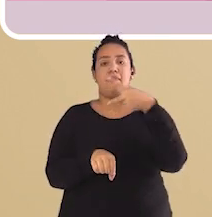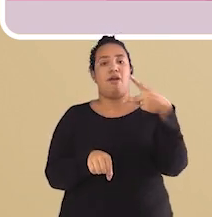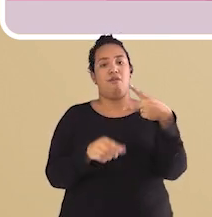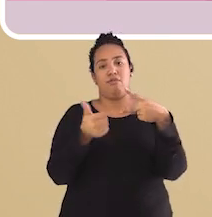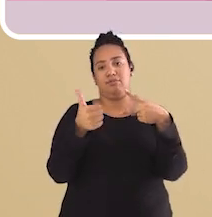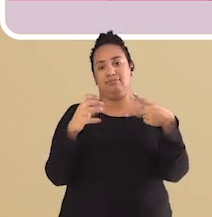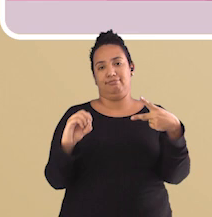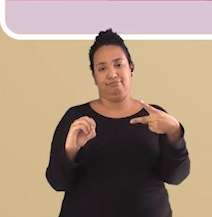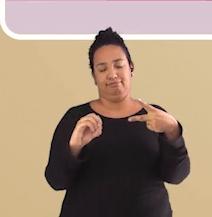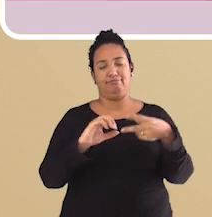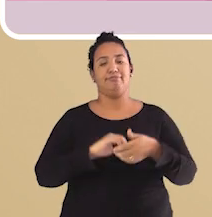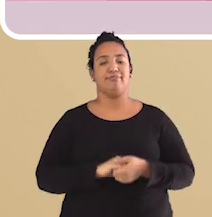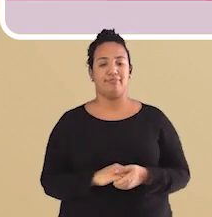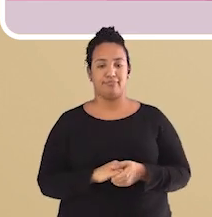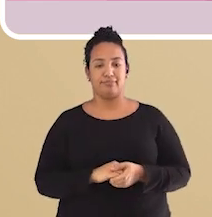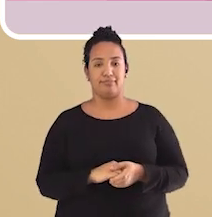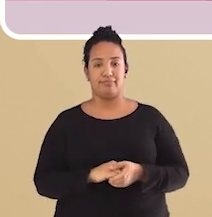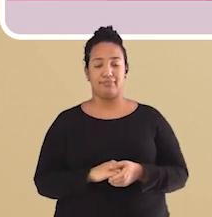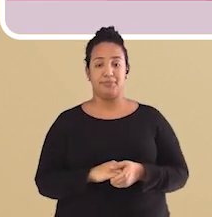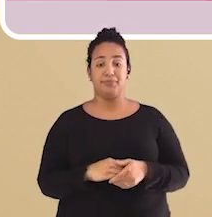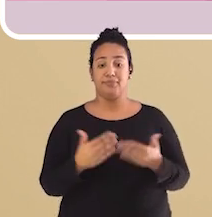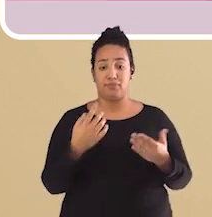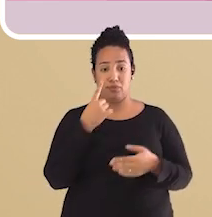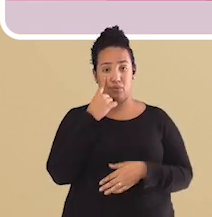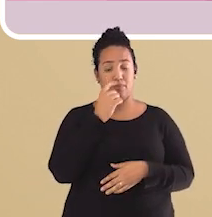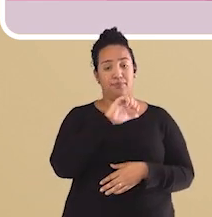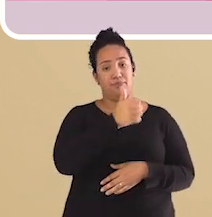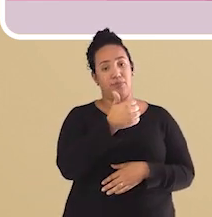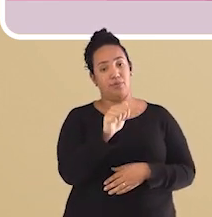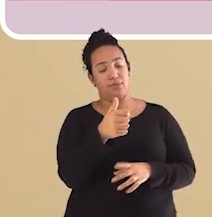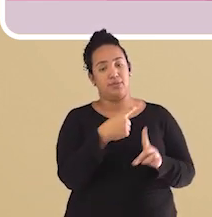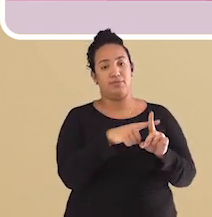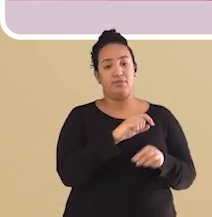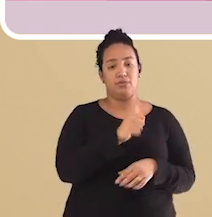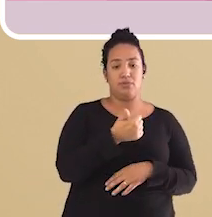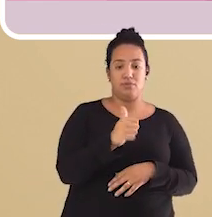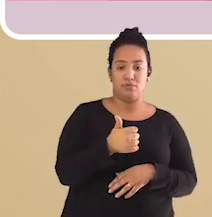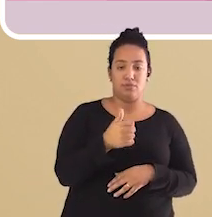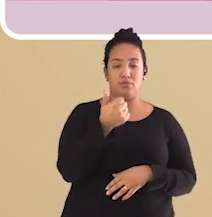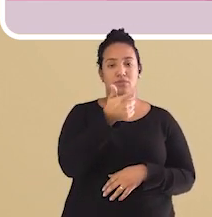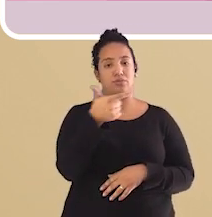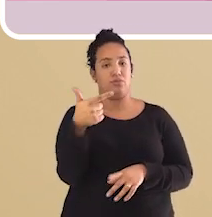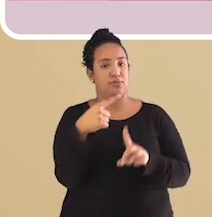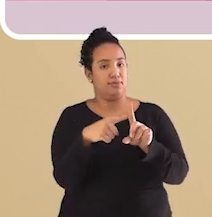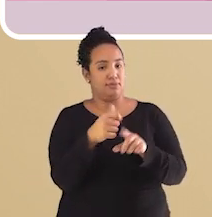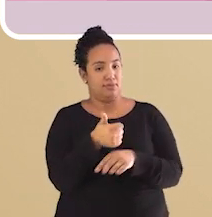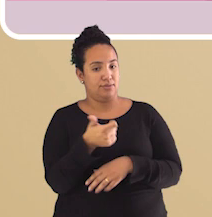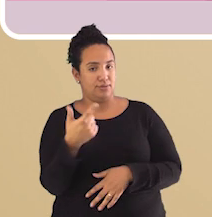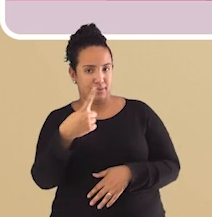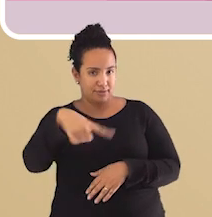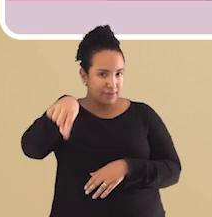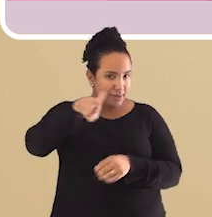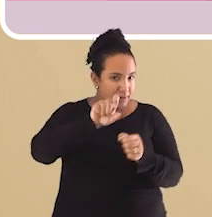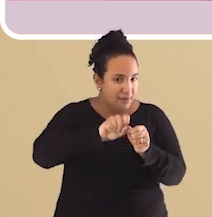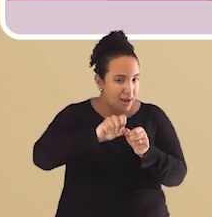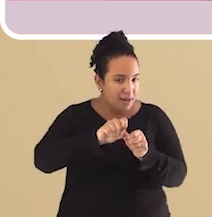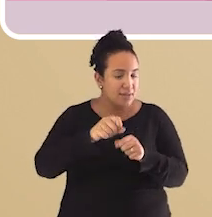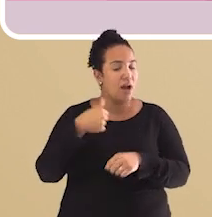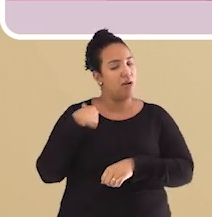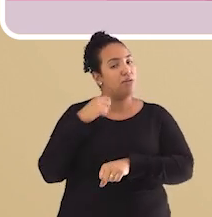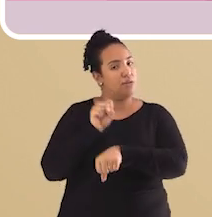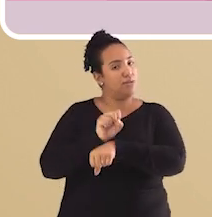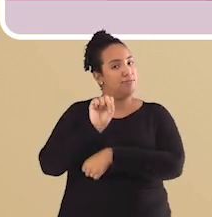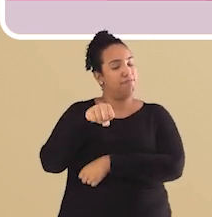A partir daí, nós vamos fazer 11 vezes 11, 12 vezes 12. E vocês fizeram? Eu espero que